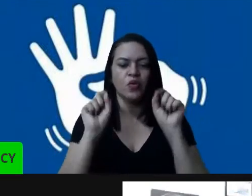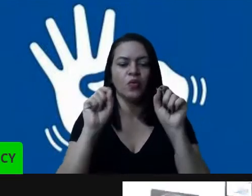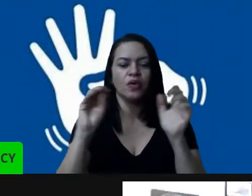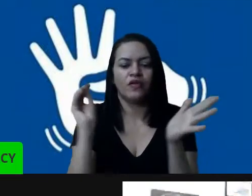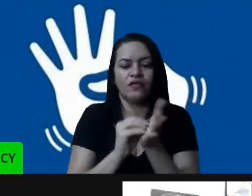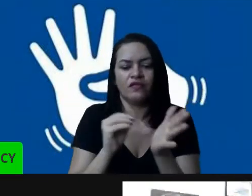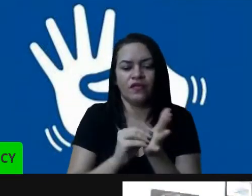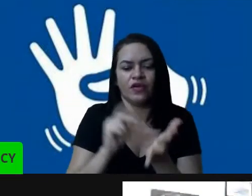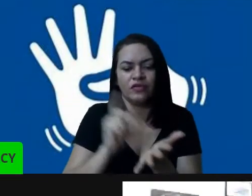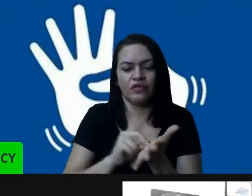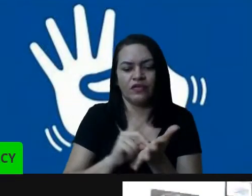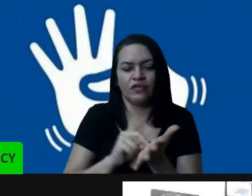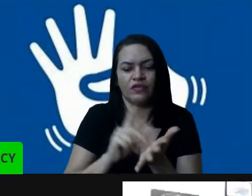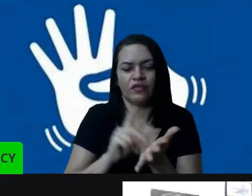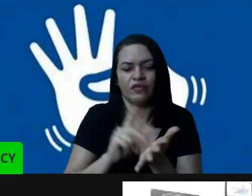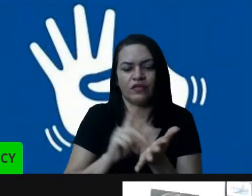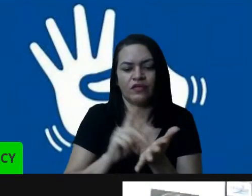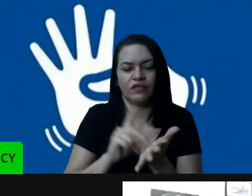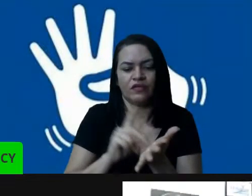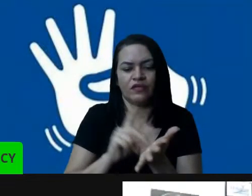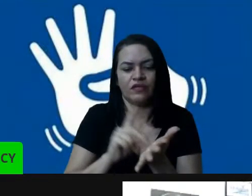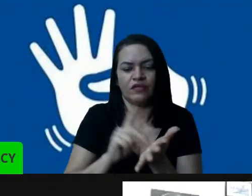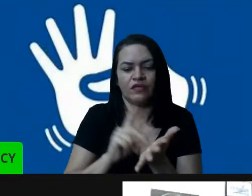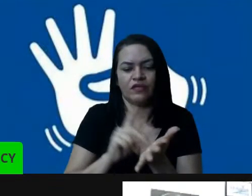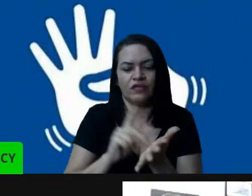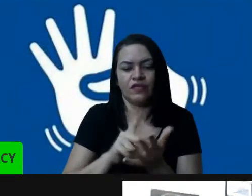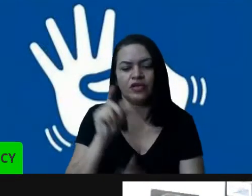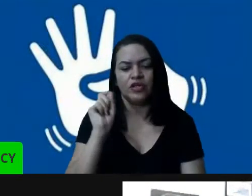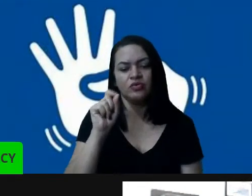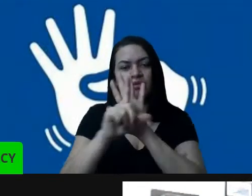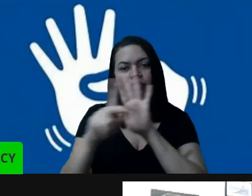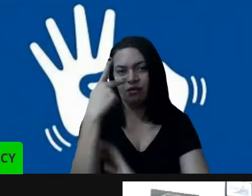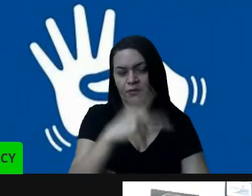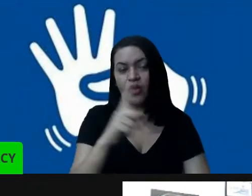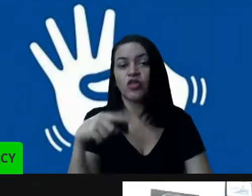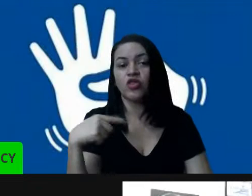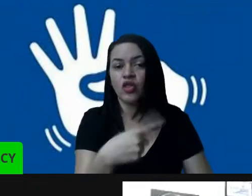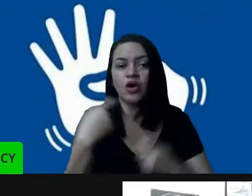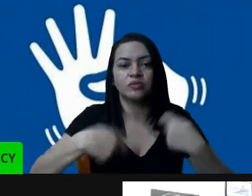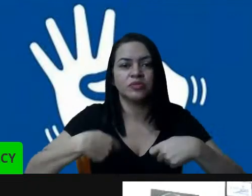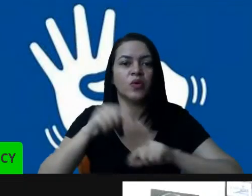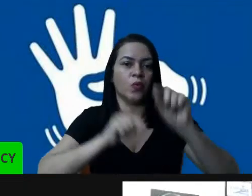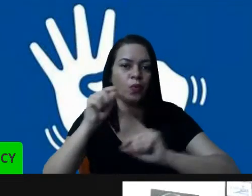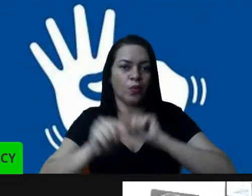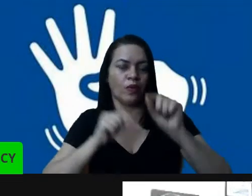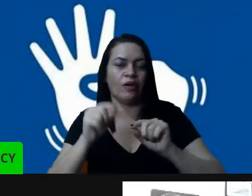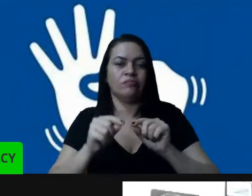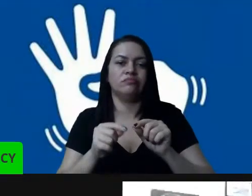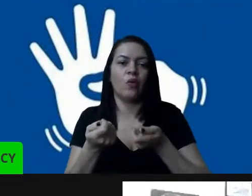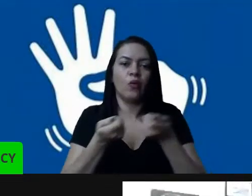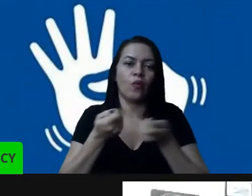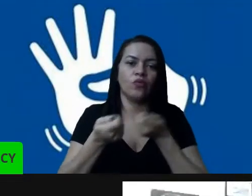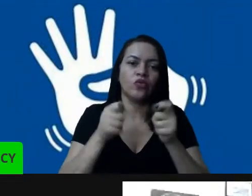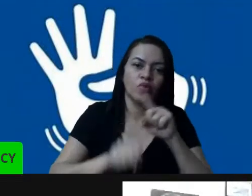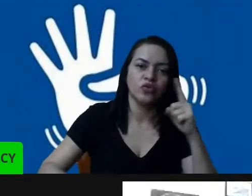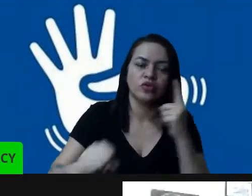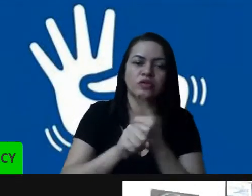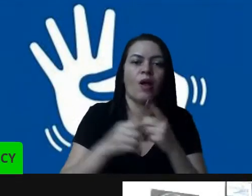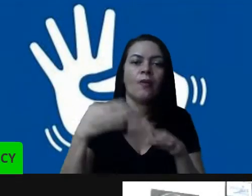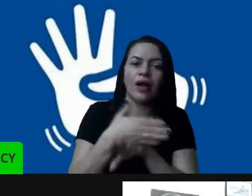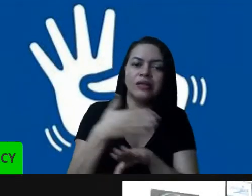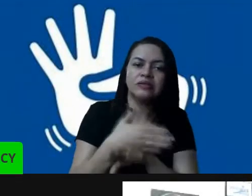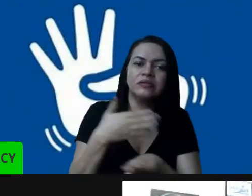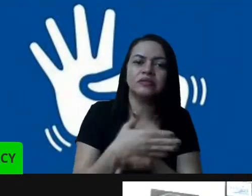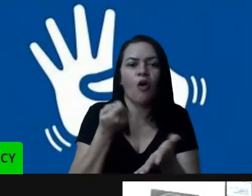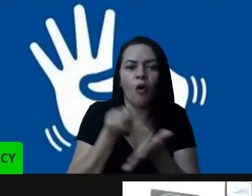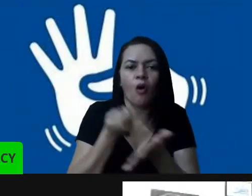efetivar essas leis. E aí, para isso, a gente precisa que o controle social participe, cobre e, acima de